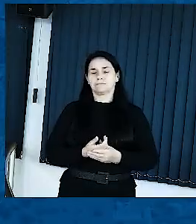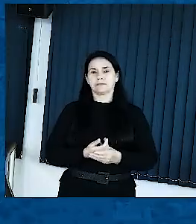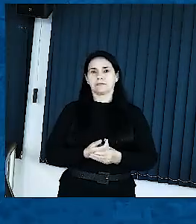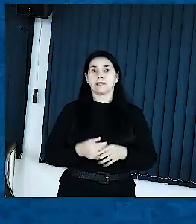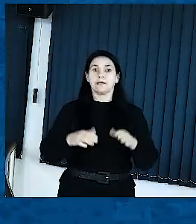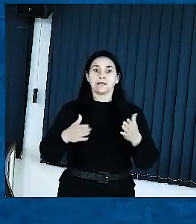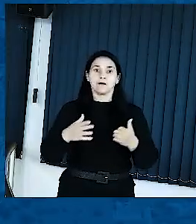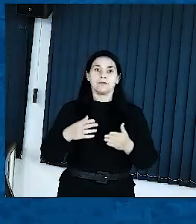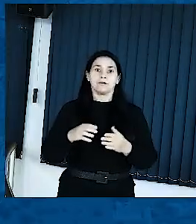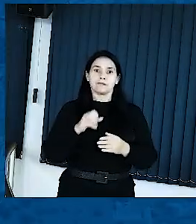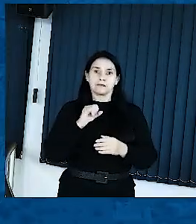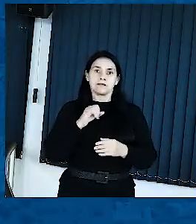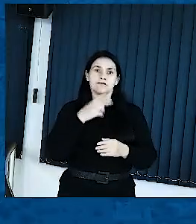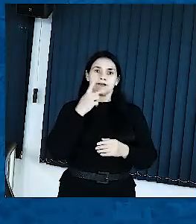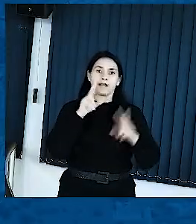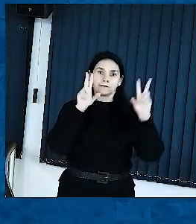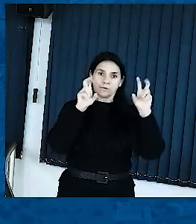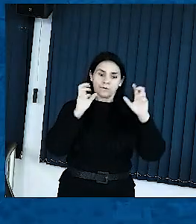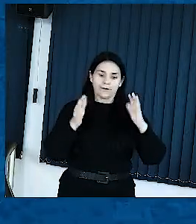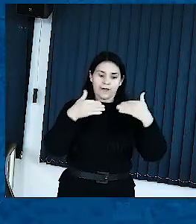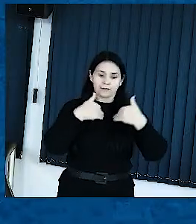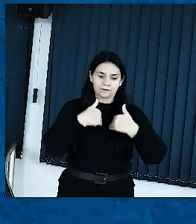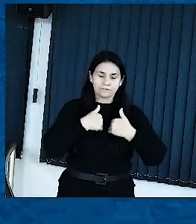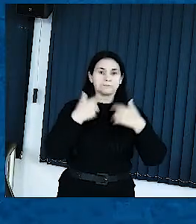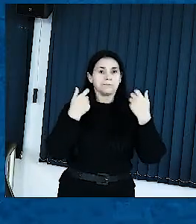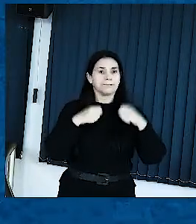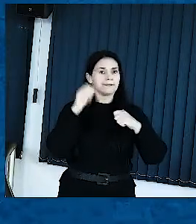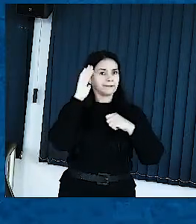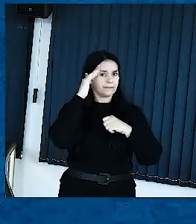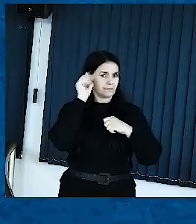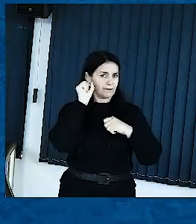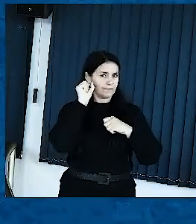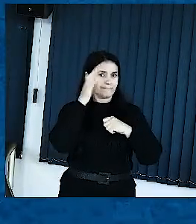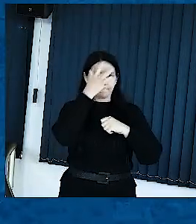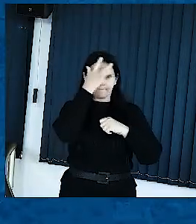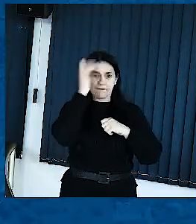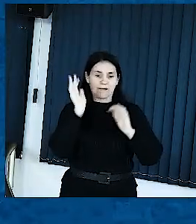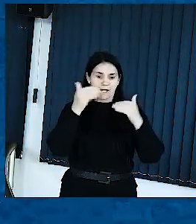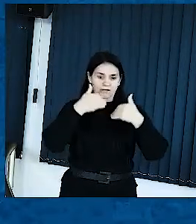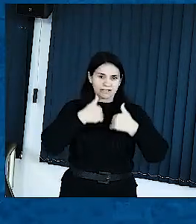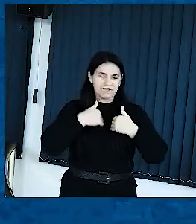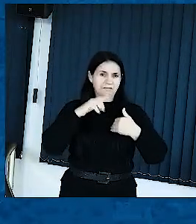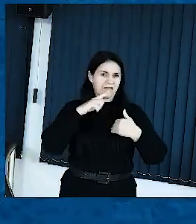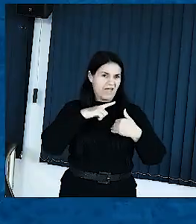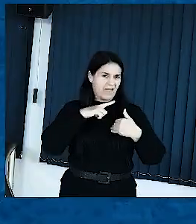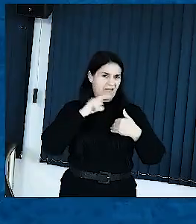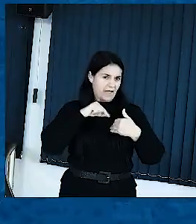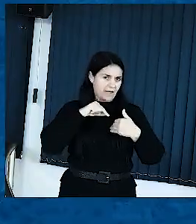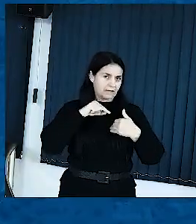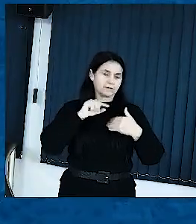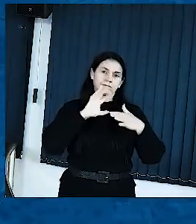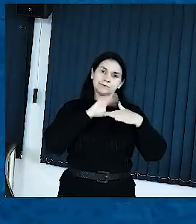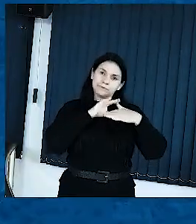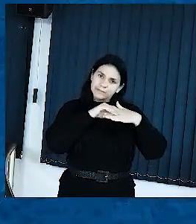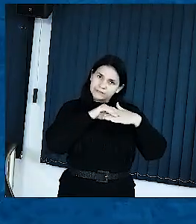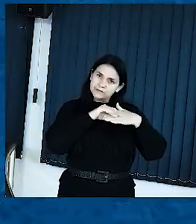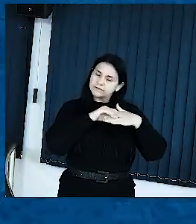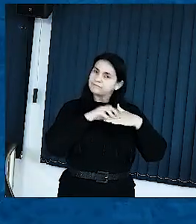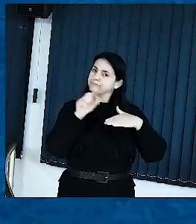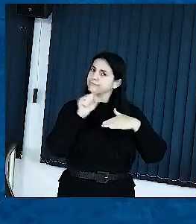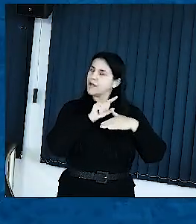Quando a gente fala em autismo, a gente precisa entender que o autismo não é uma doença. O autismo ele é